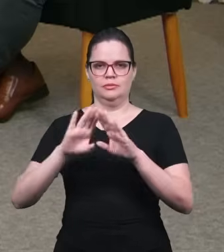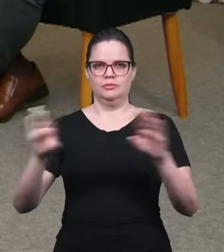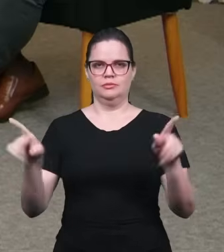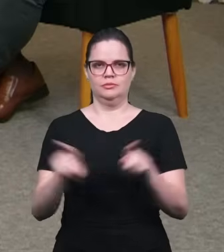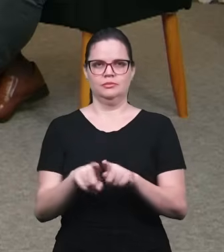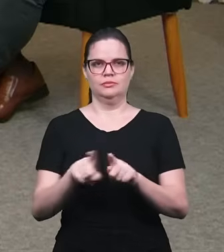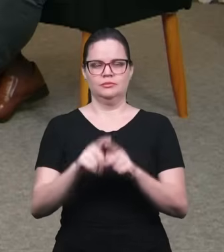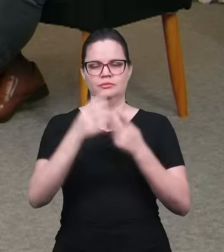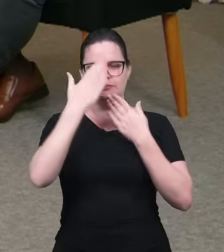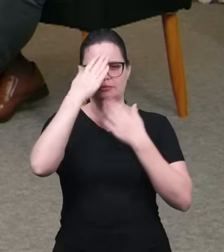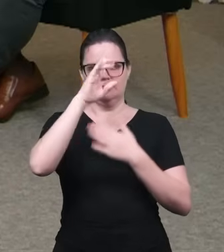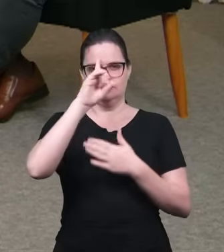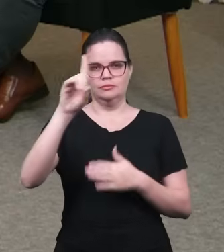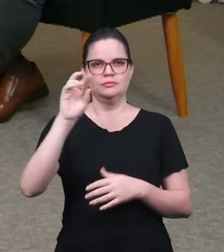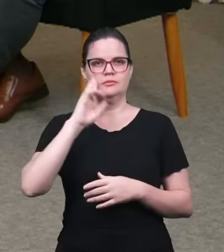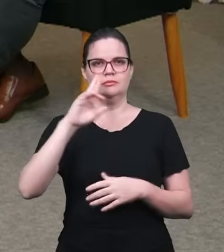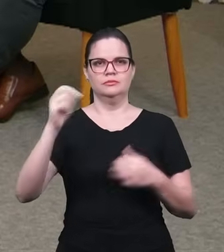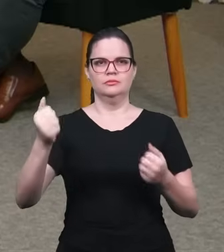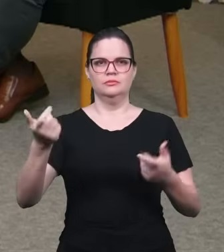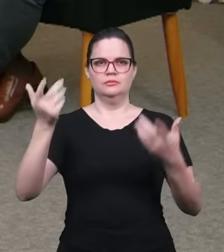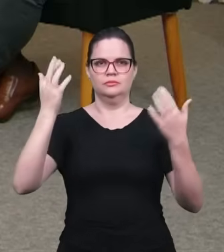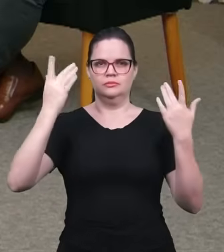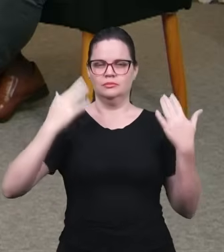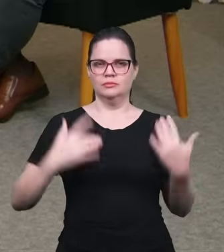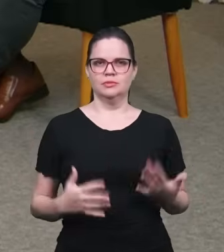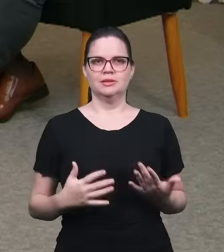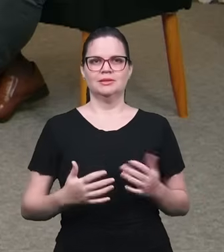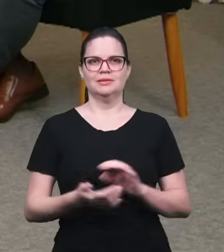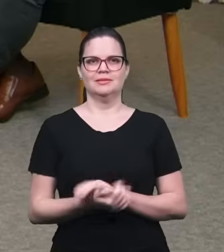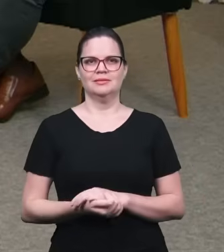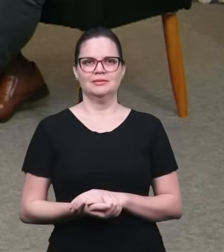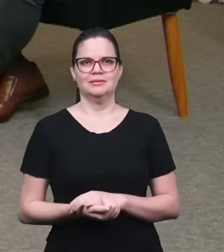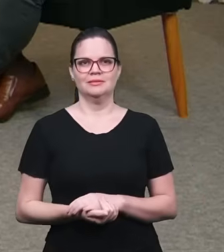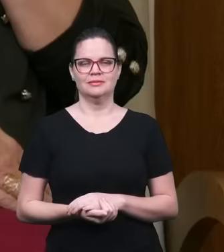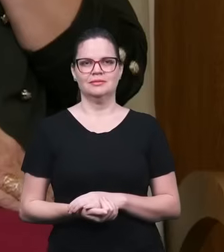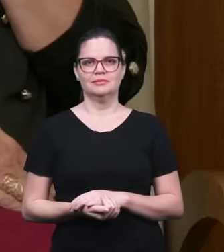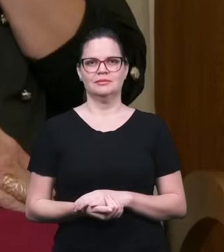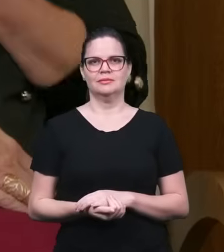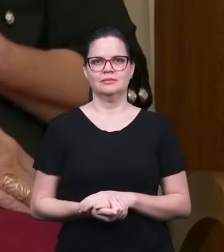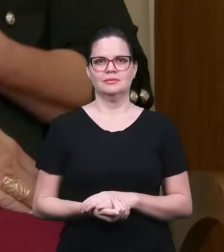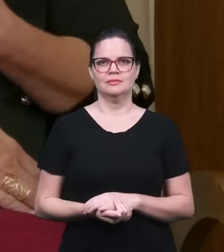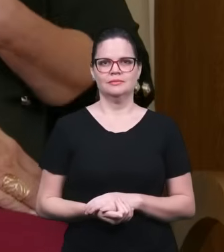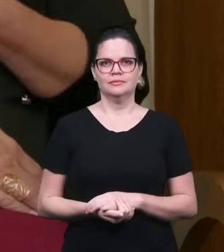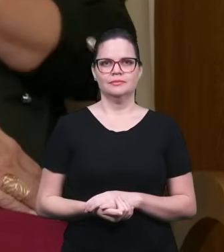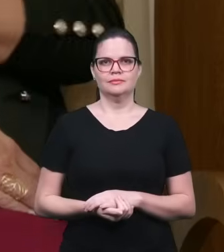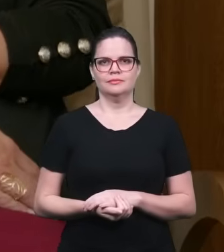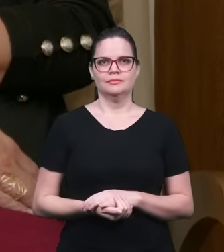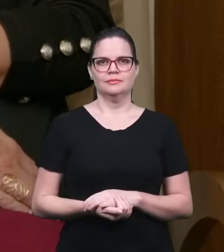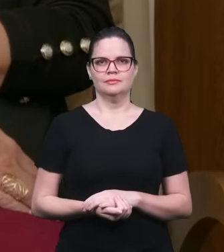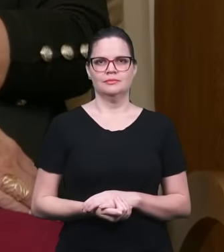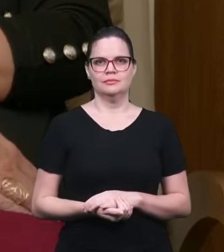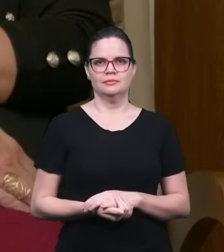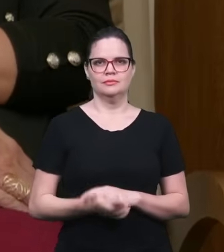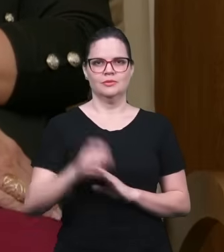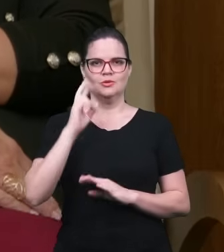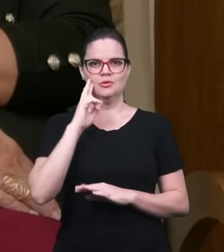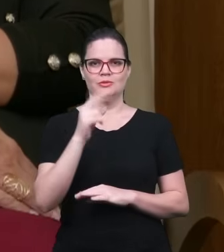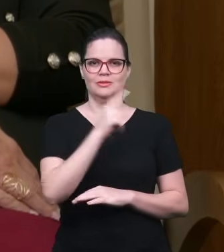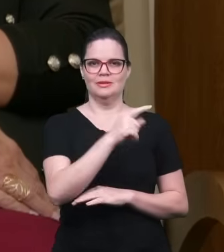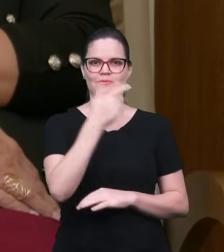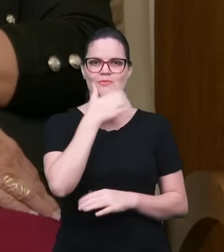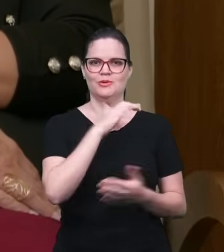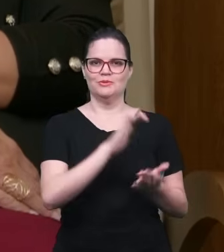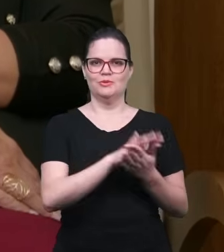graças a Deus o Senhor nos proporcionou essa bênção. Glória a Deus. O Senhor me deu de presente